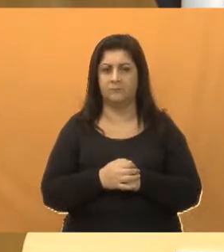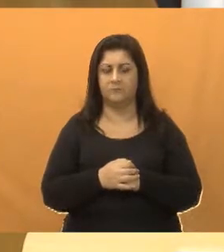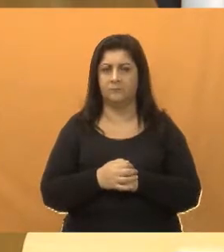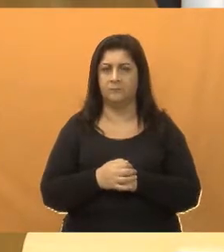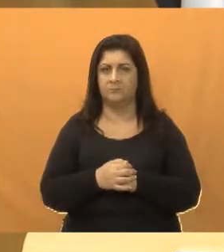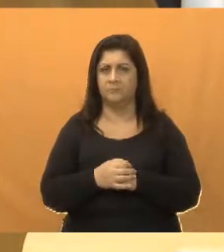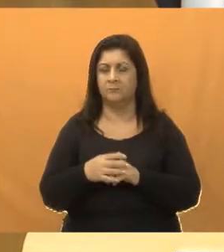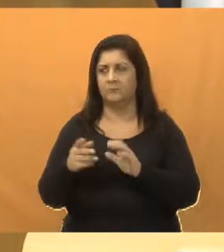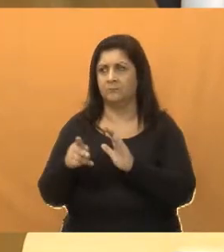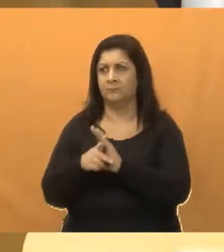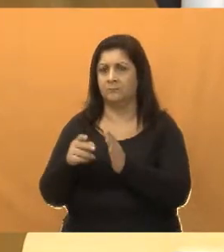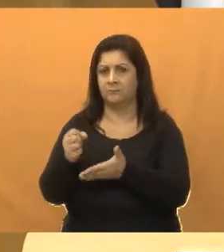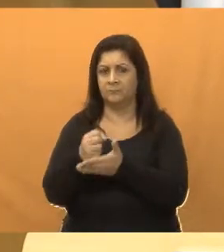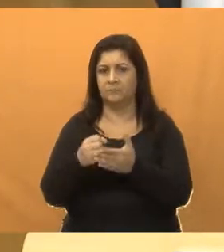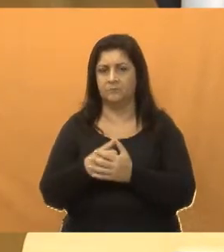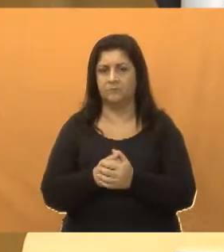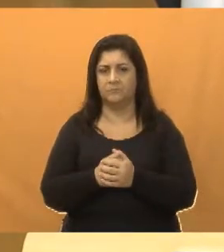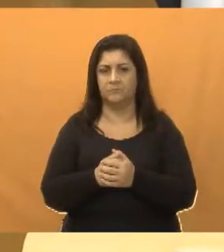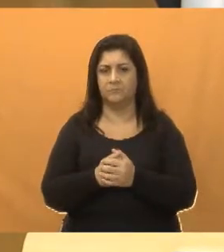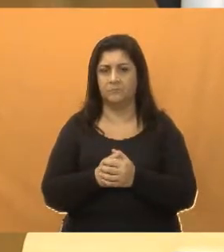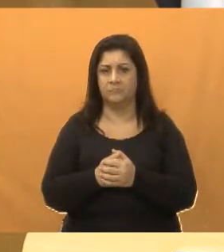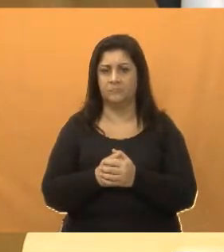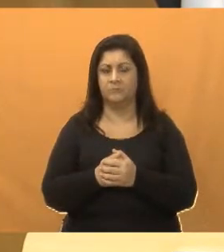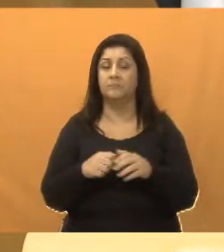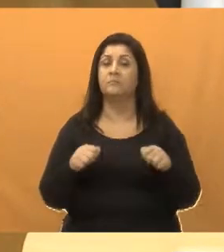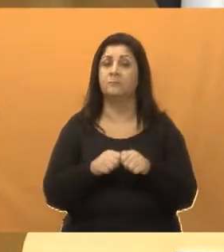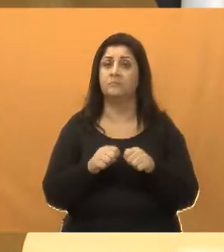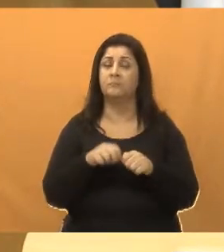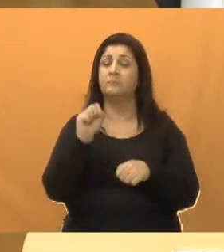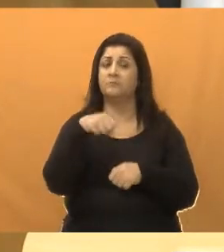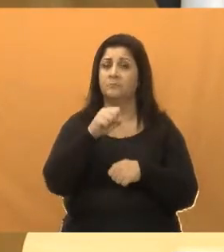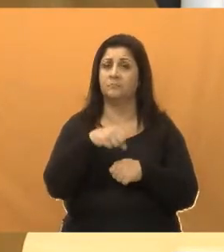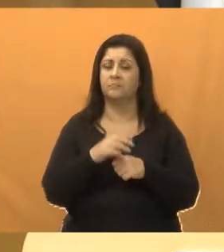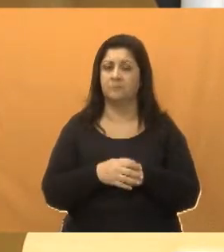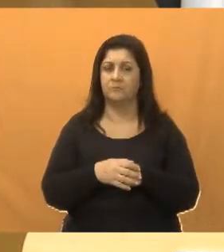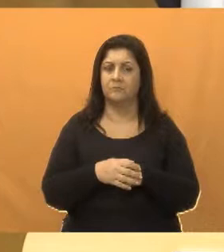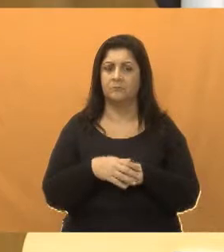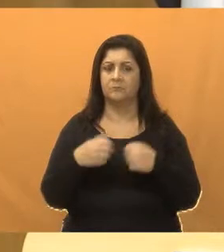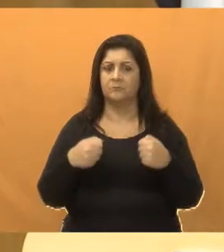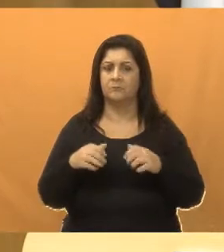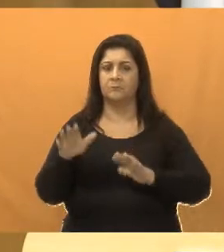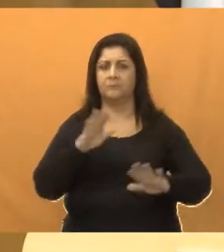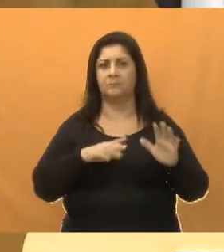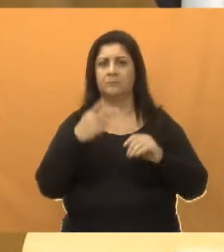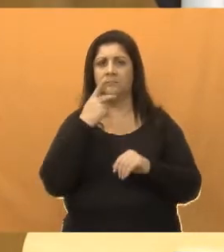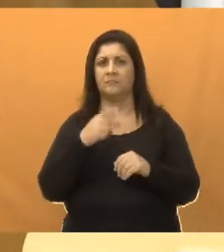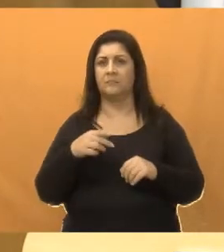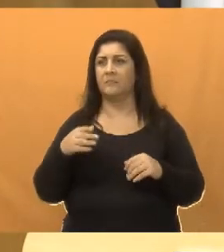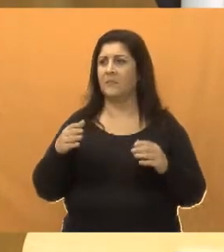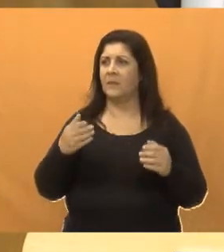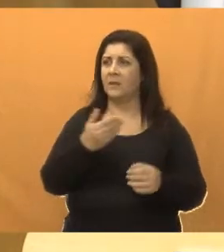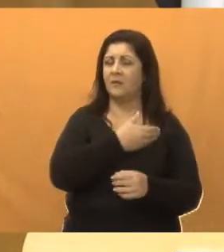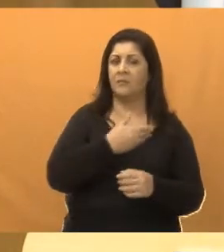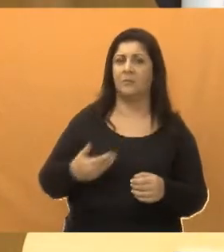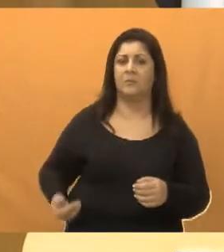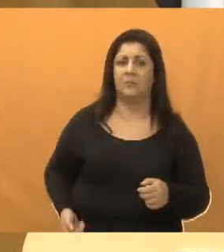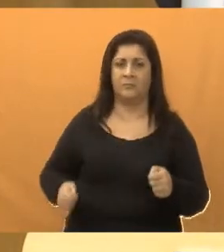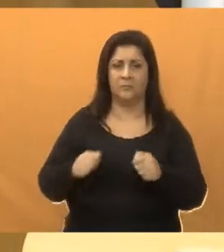da base, eu sou obrigado a dizer que está fazendo sim. Então a gente tem que tomar cuidado quando sobe aqui e fala, esse governo não está fazendo nada.